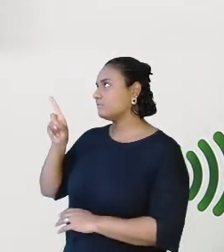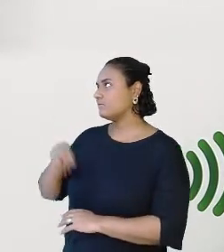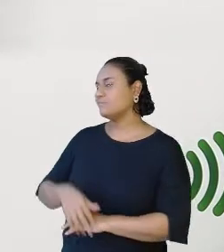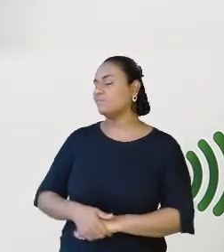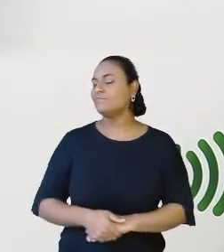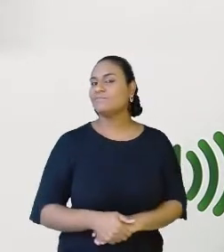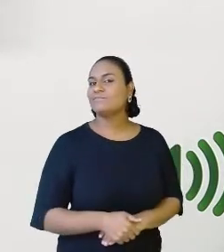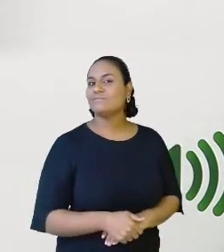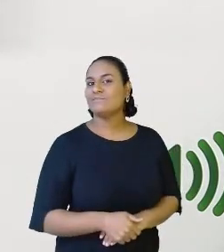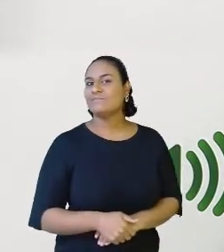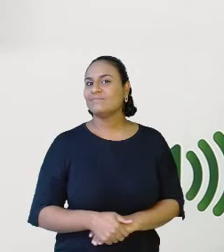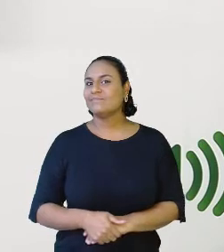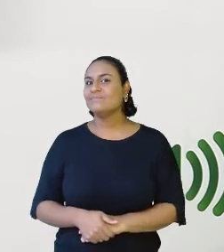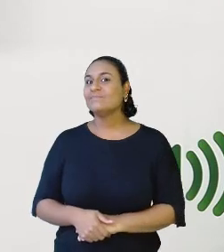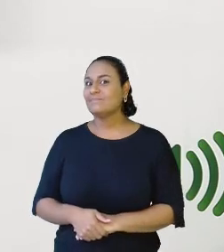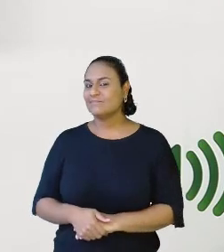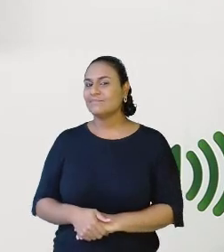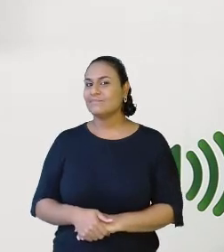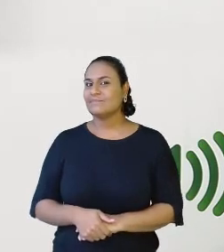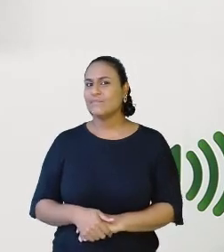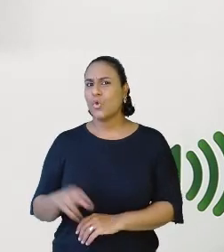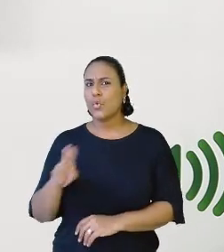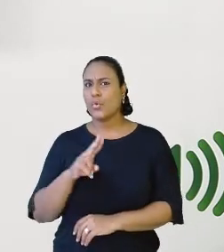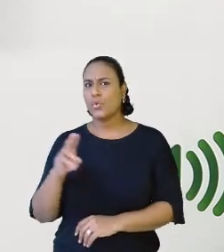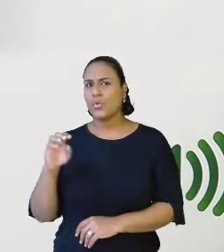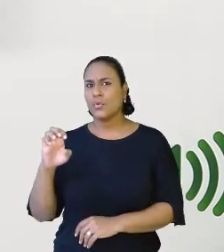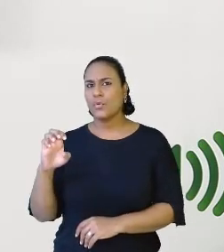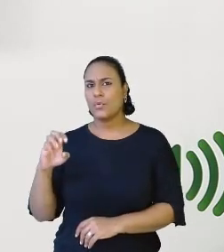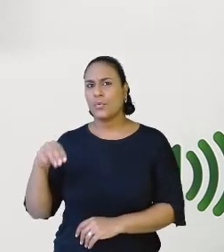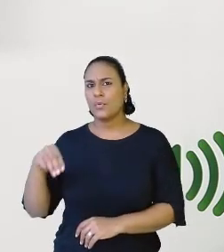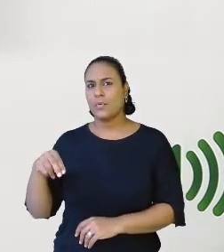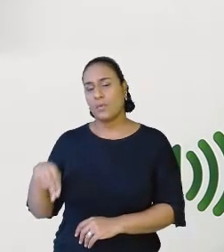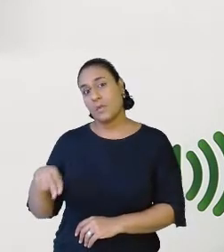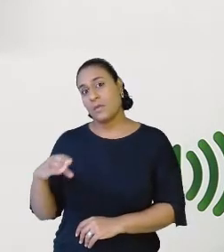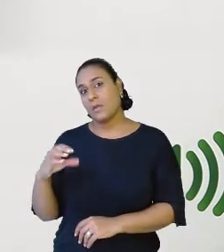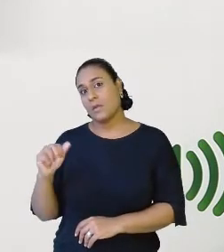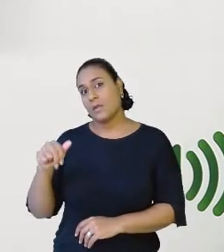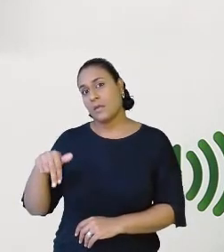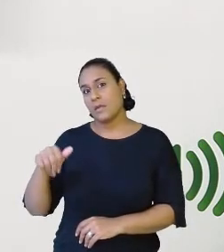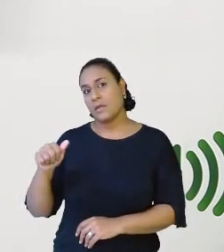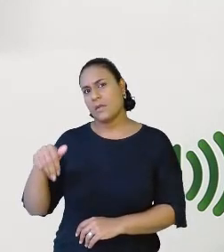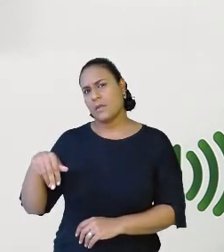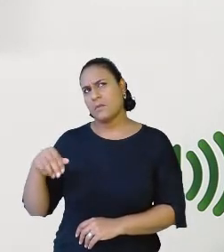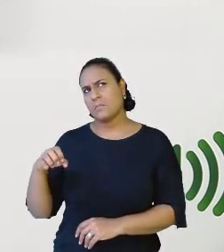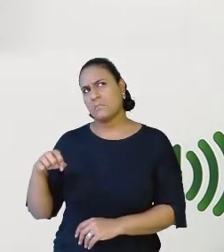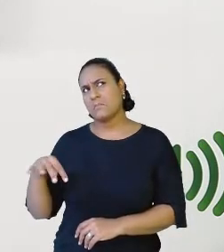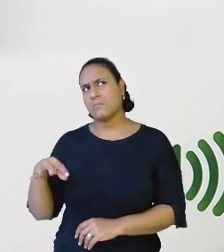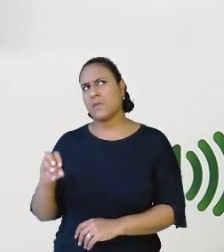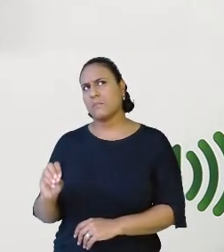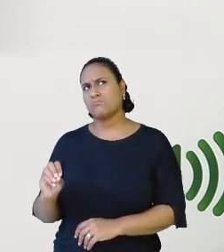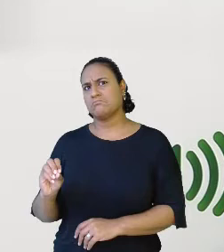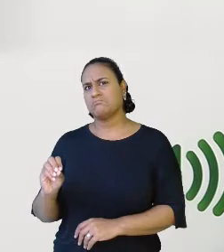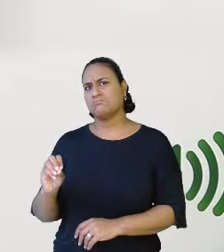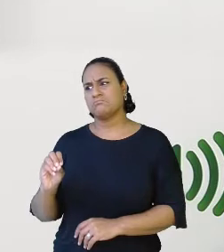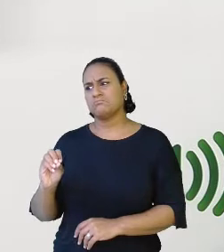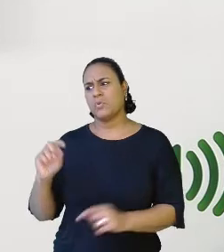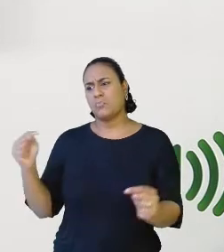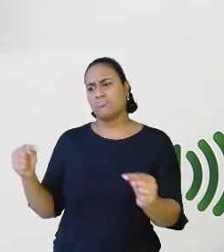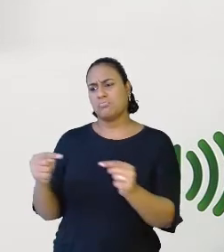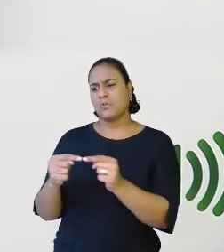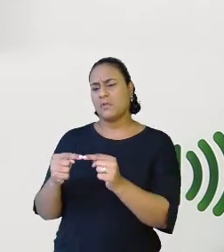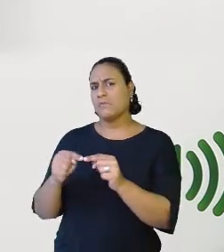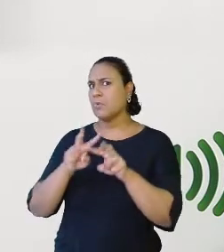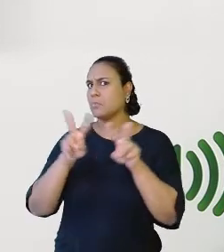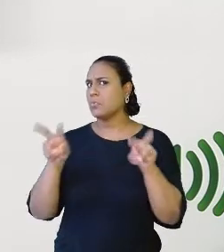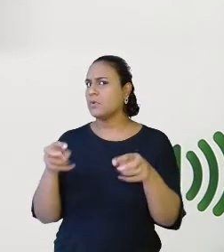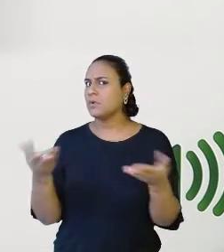gente. Eu coloquei aí o nome encanamento. O que é que isso tem a ver com a nossa aula de